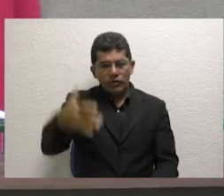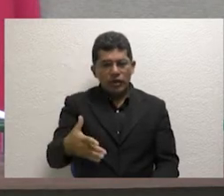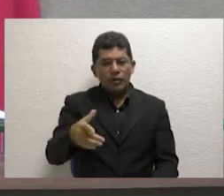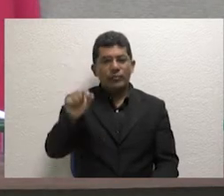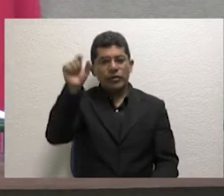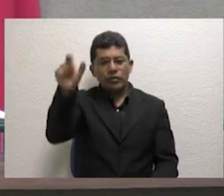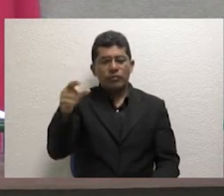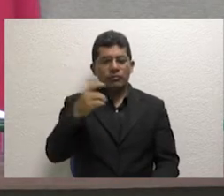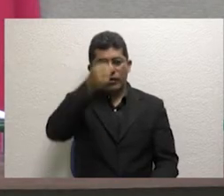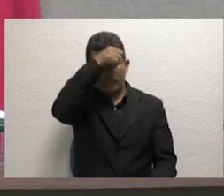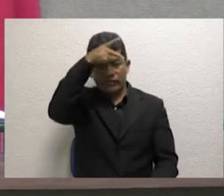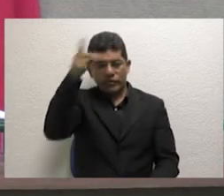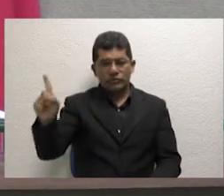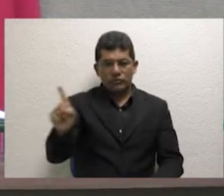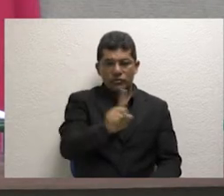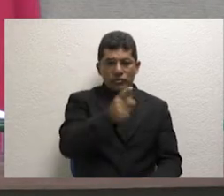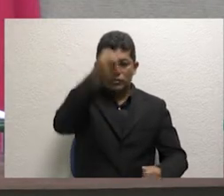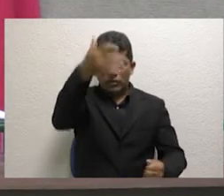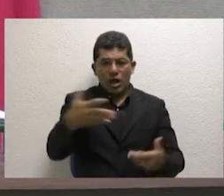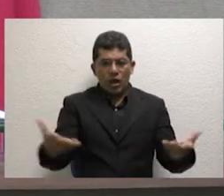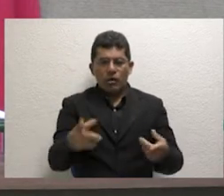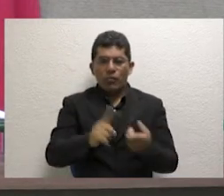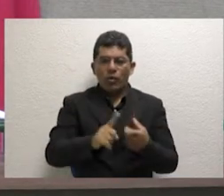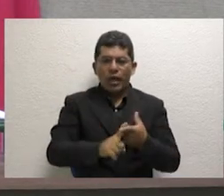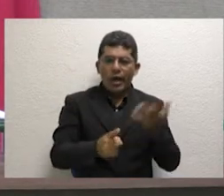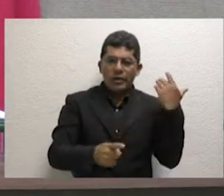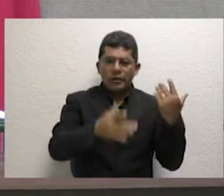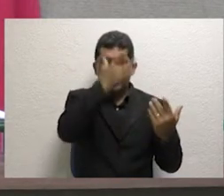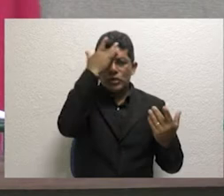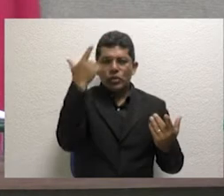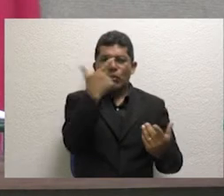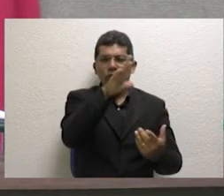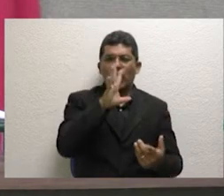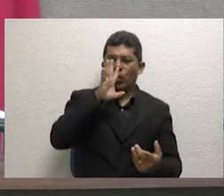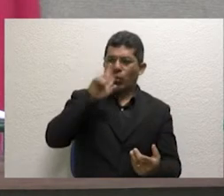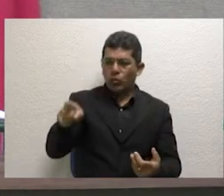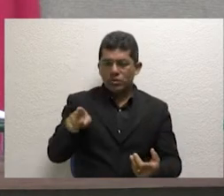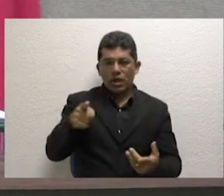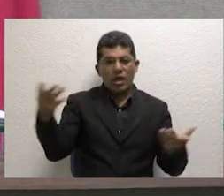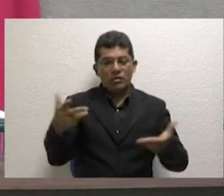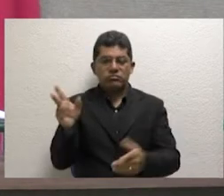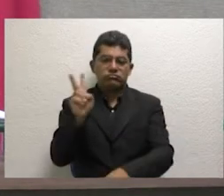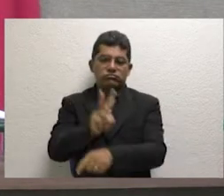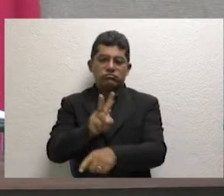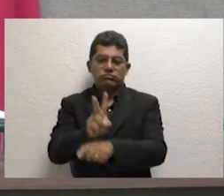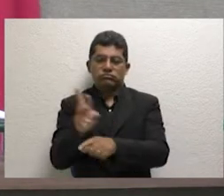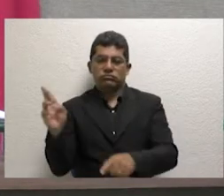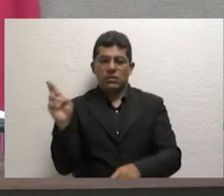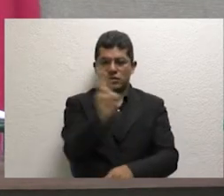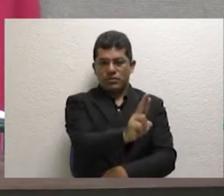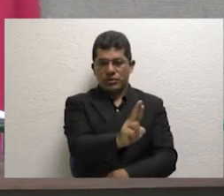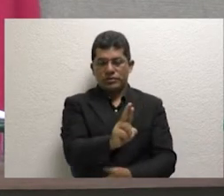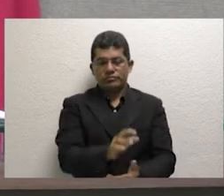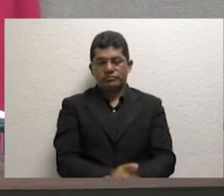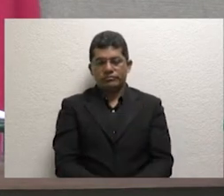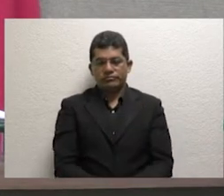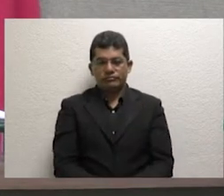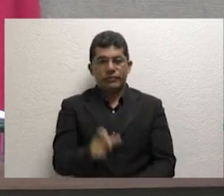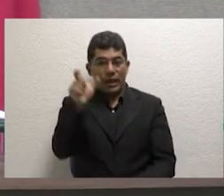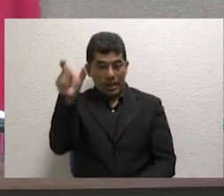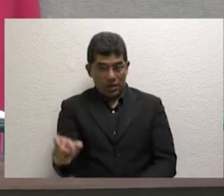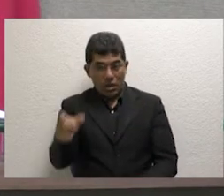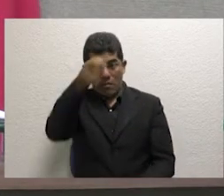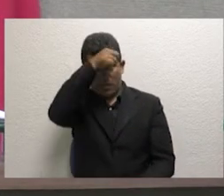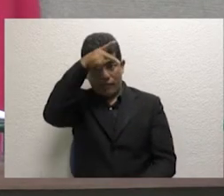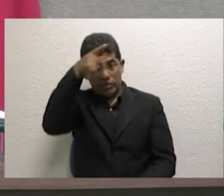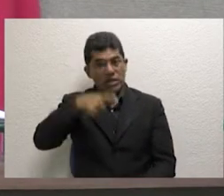na tribuna da Assembleia do Amazonas é um direito legítimo de defesa é um contraditório quem é acusado